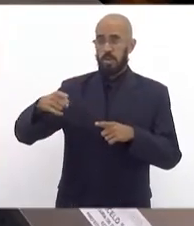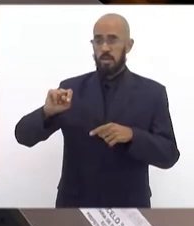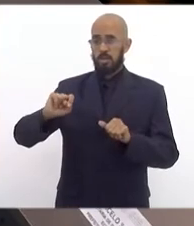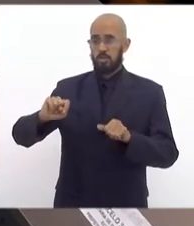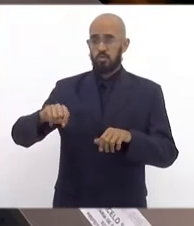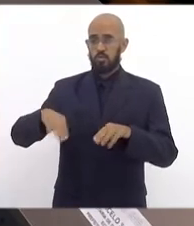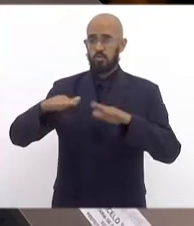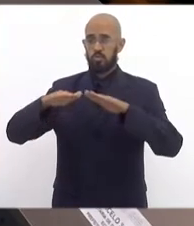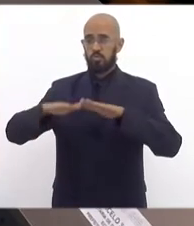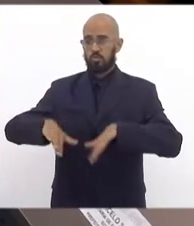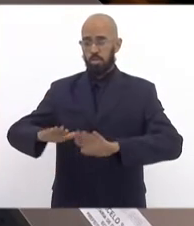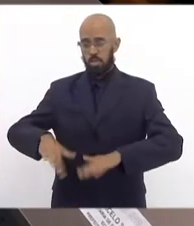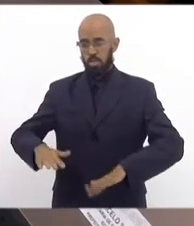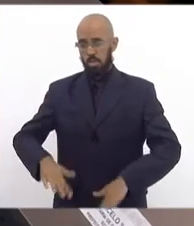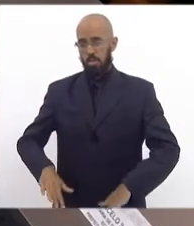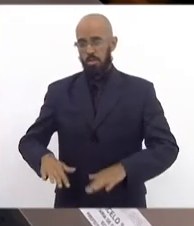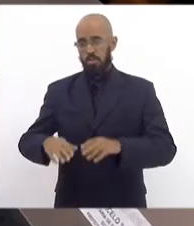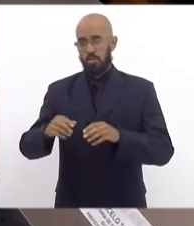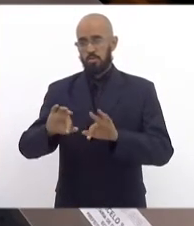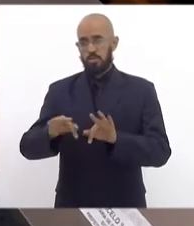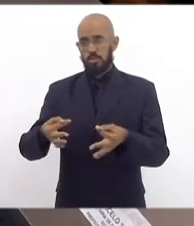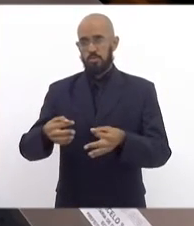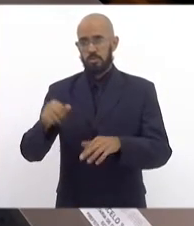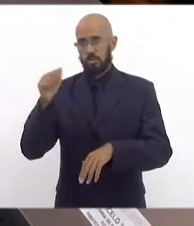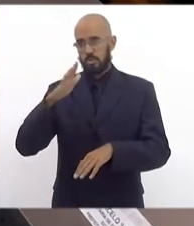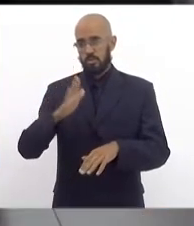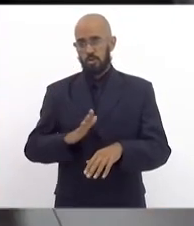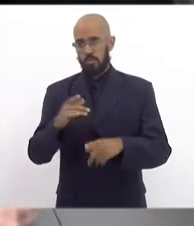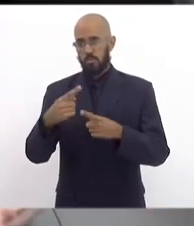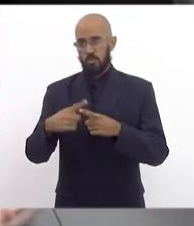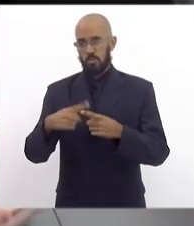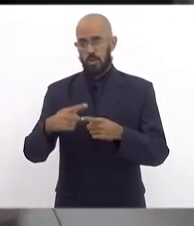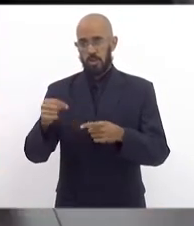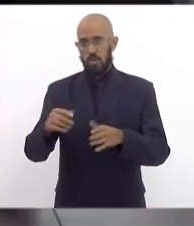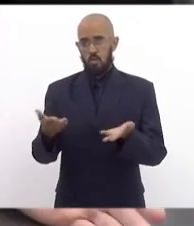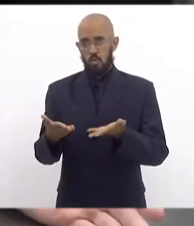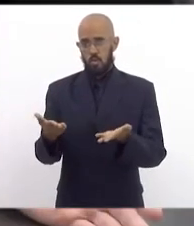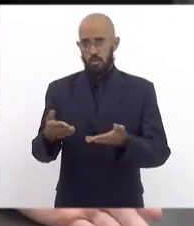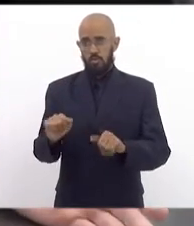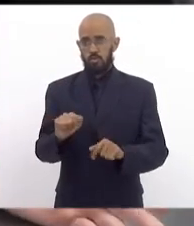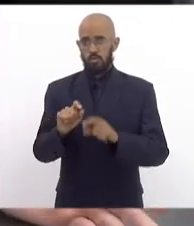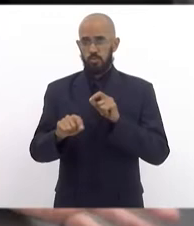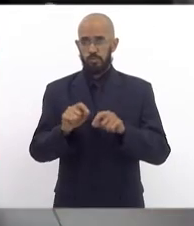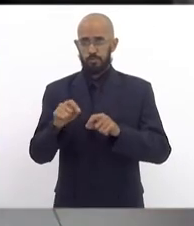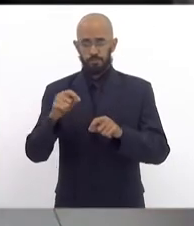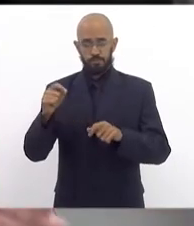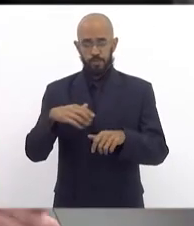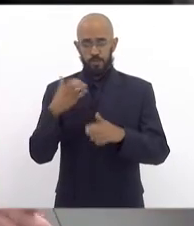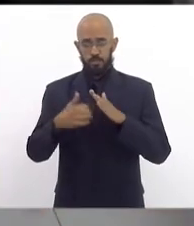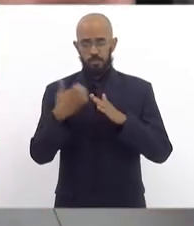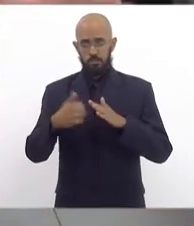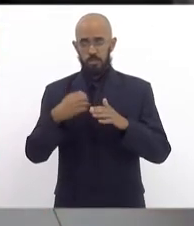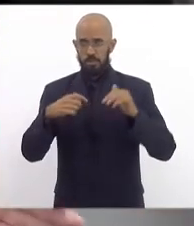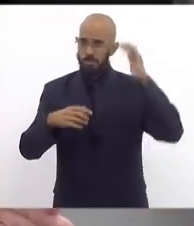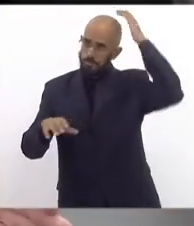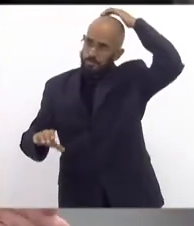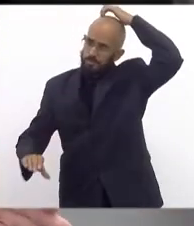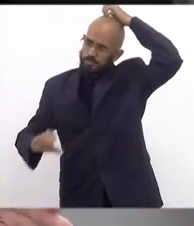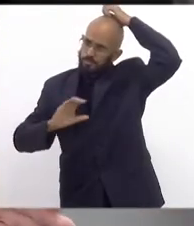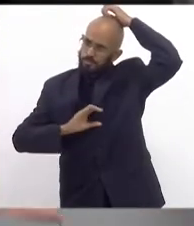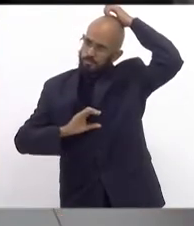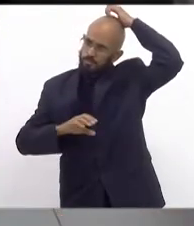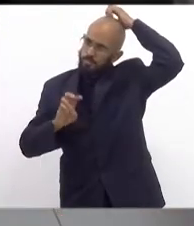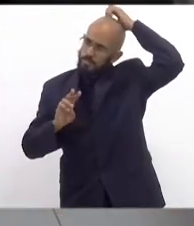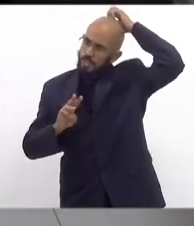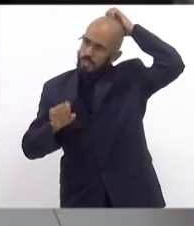favoreceria os infracional e até porque no Simples Nacional Atualmente as empresas que faturam 3.6